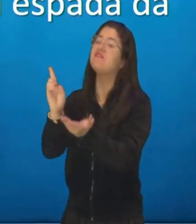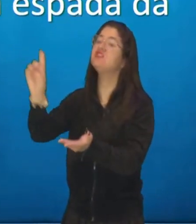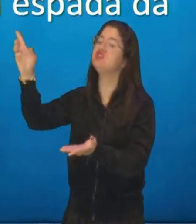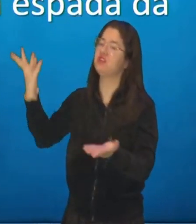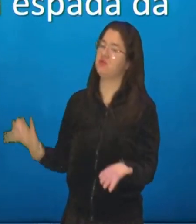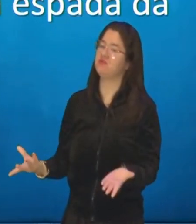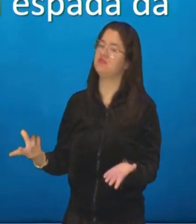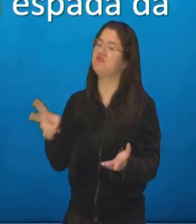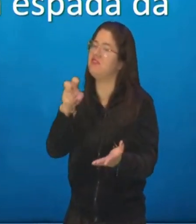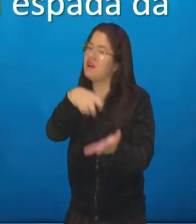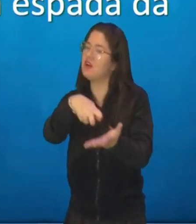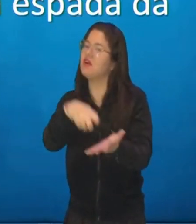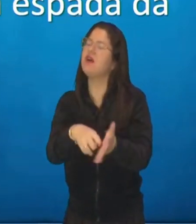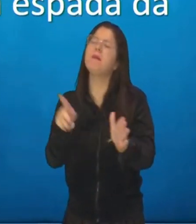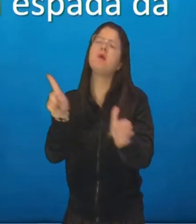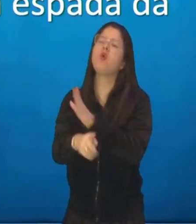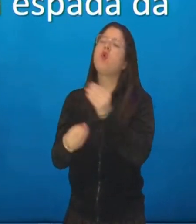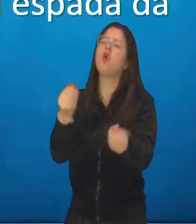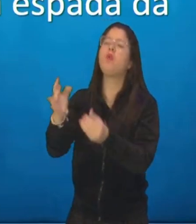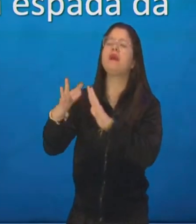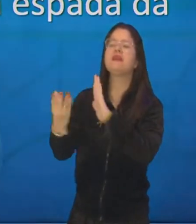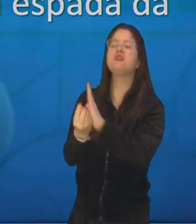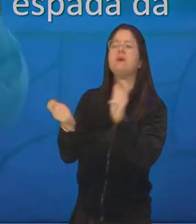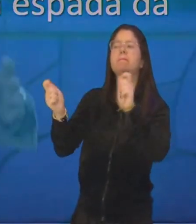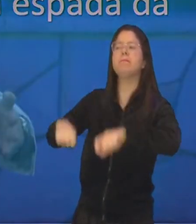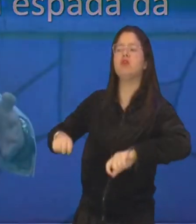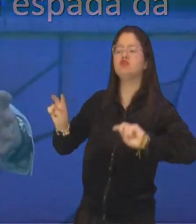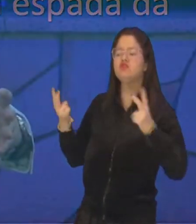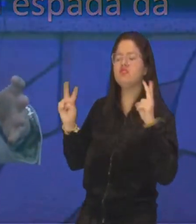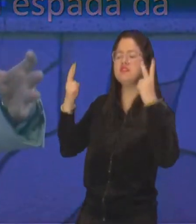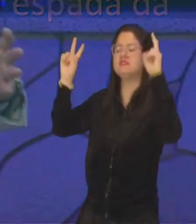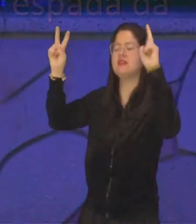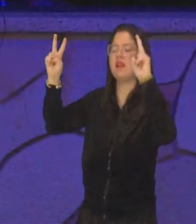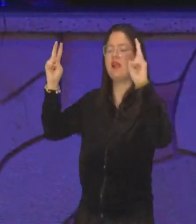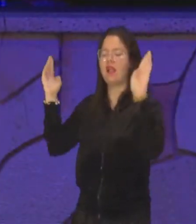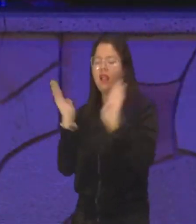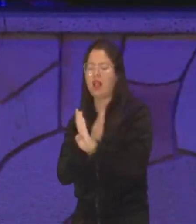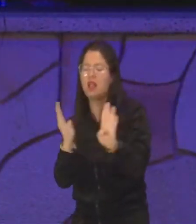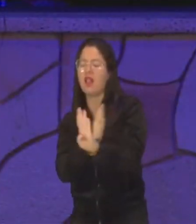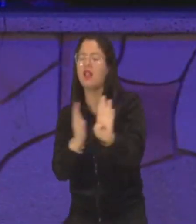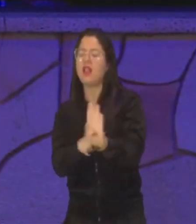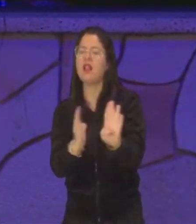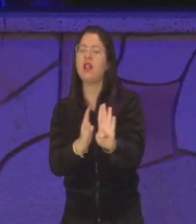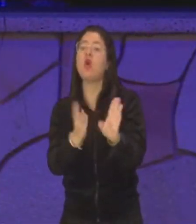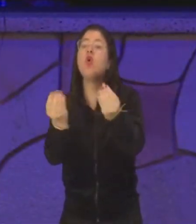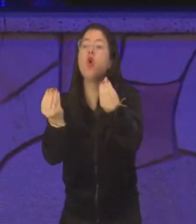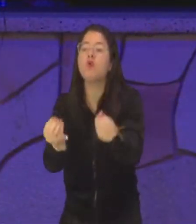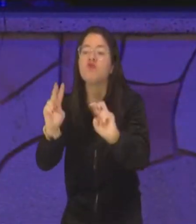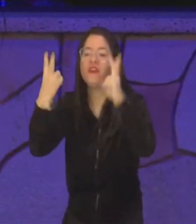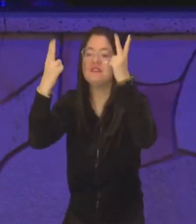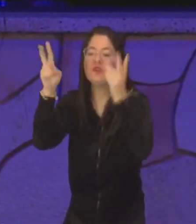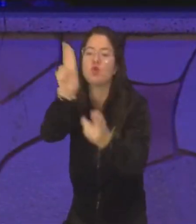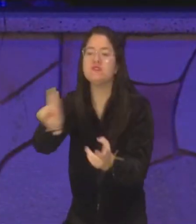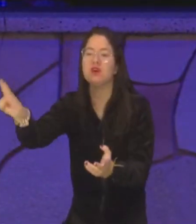igreja pode vencer tanto a perseguição quanto a sedução? com a palavra do